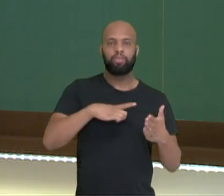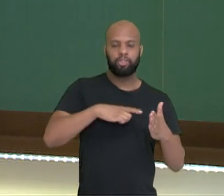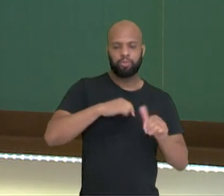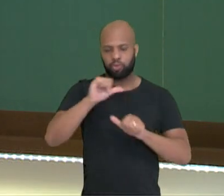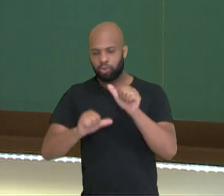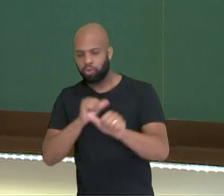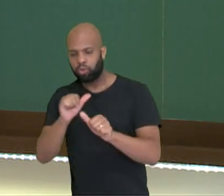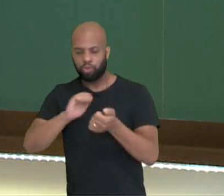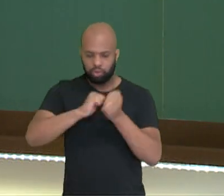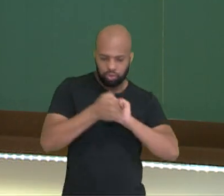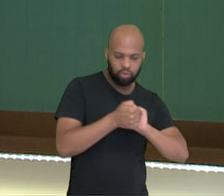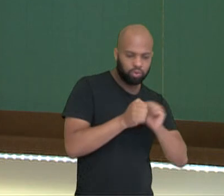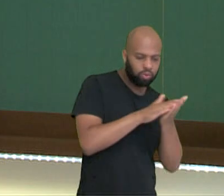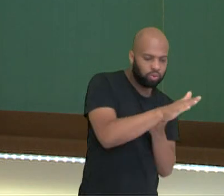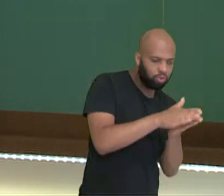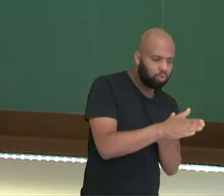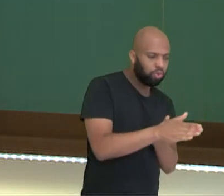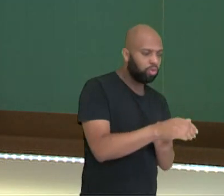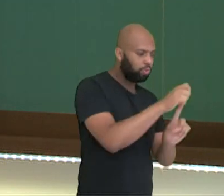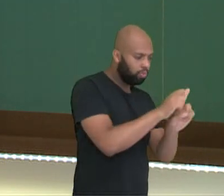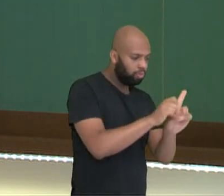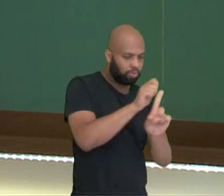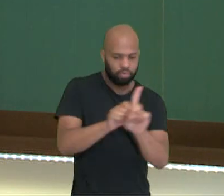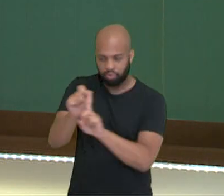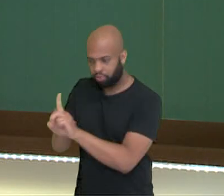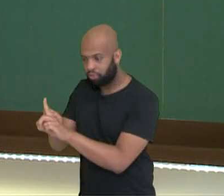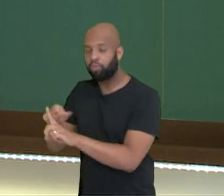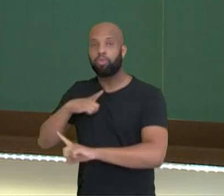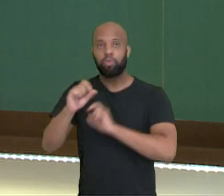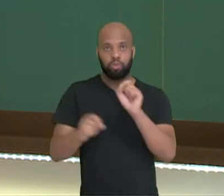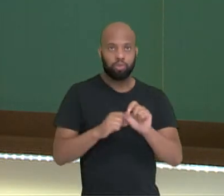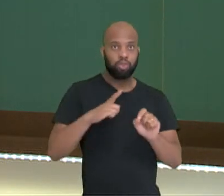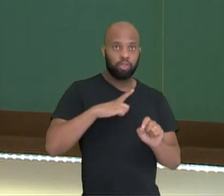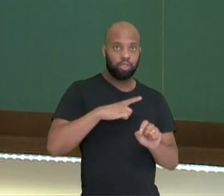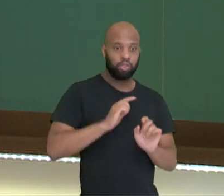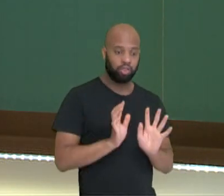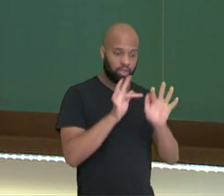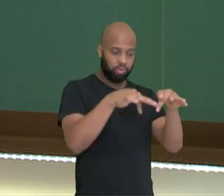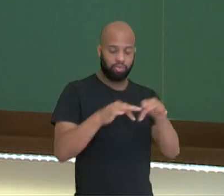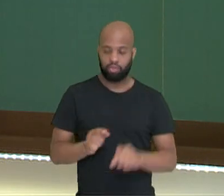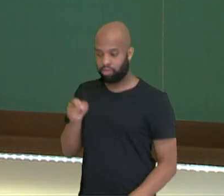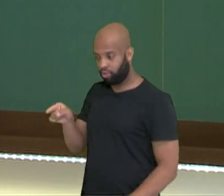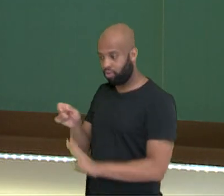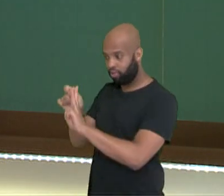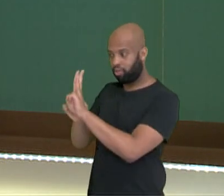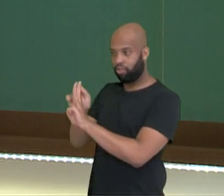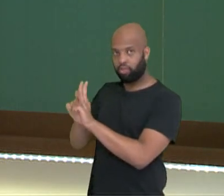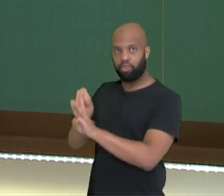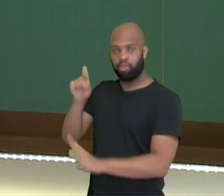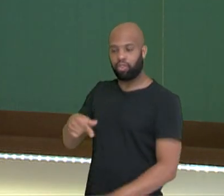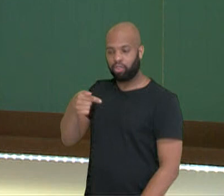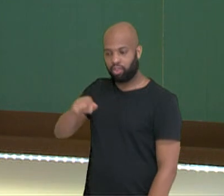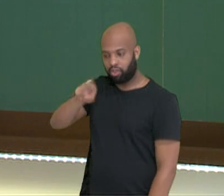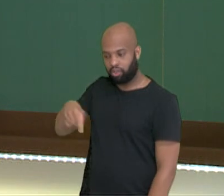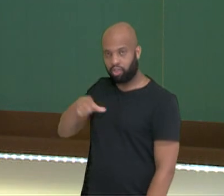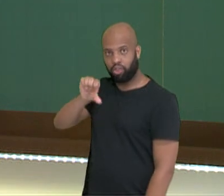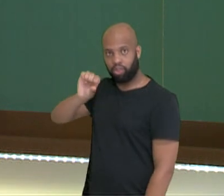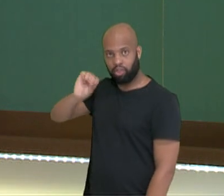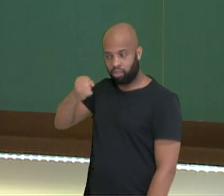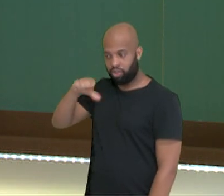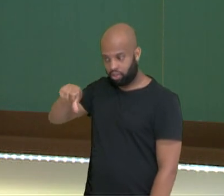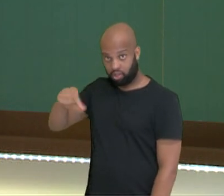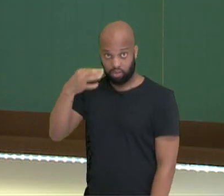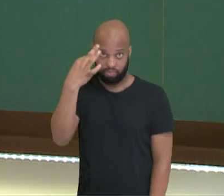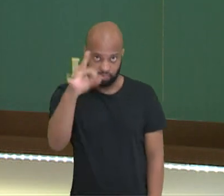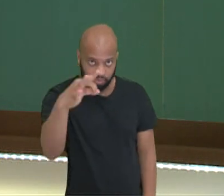no custo aplicados de mês a mês, temos que o custo ao final do terceiro mês ficou em R$ 7,89, conforme a gente